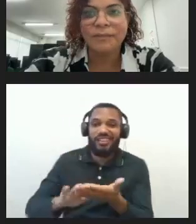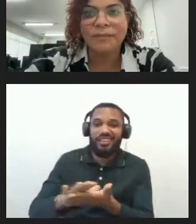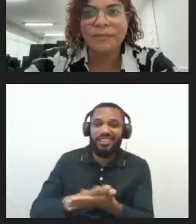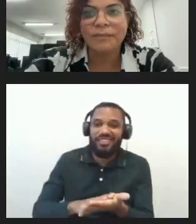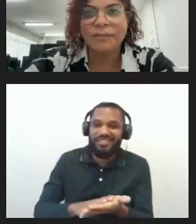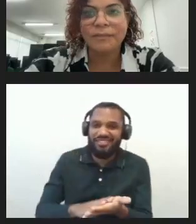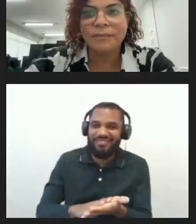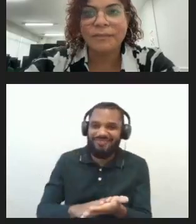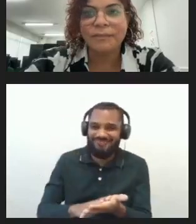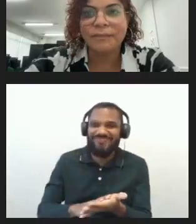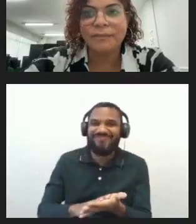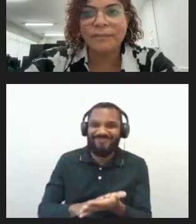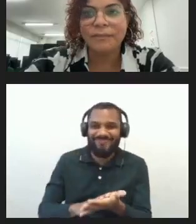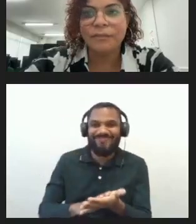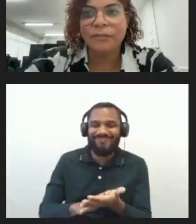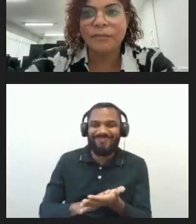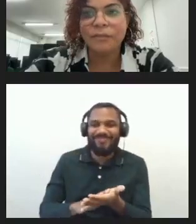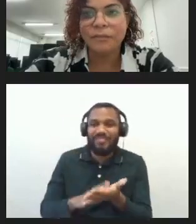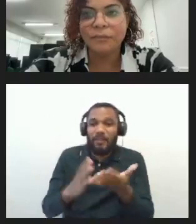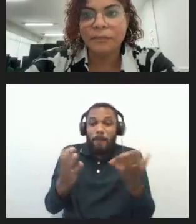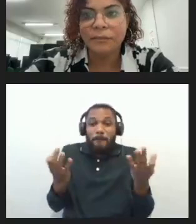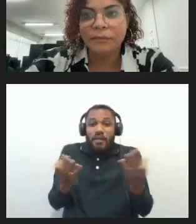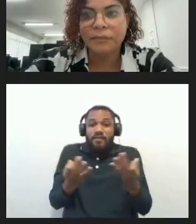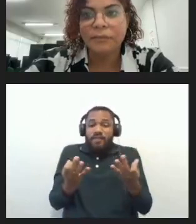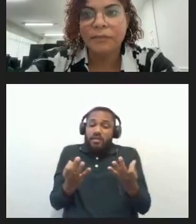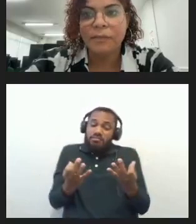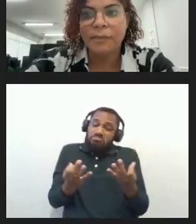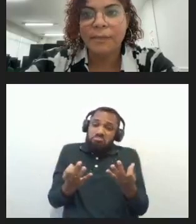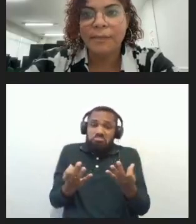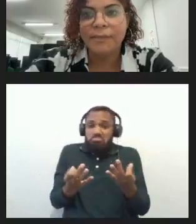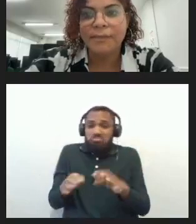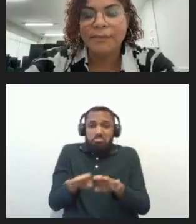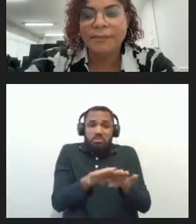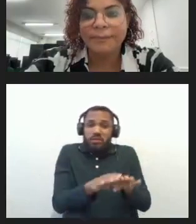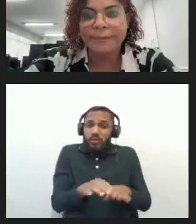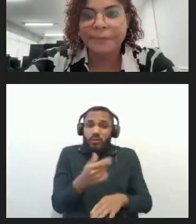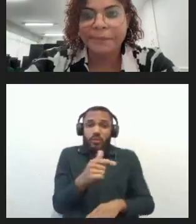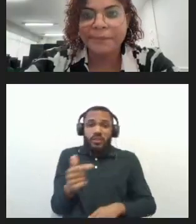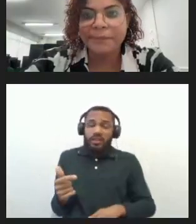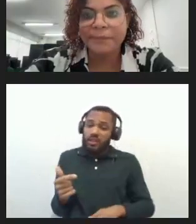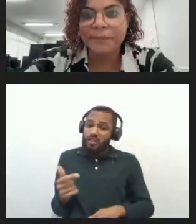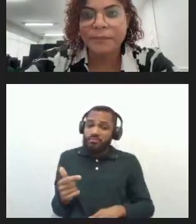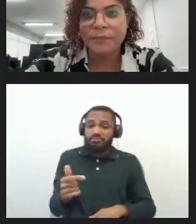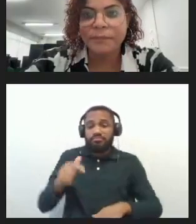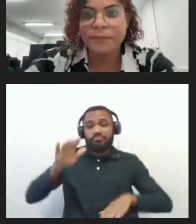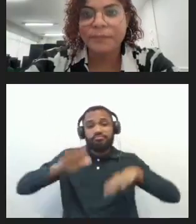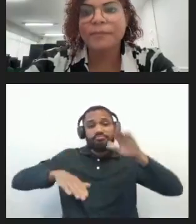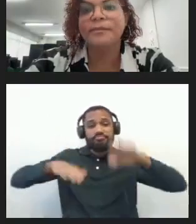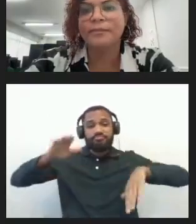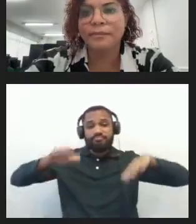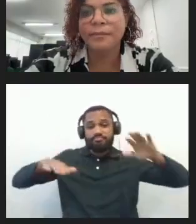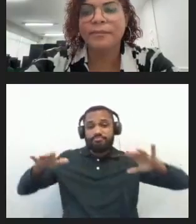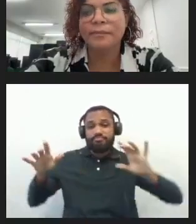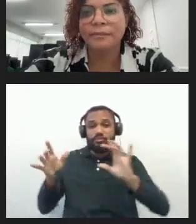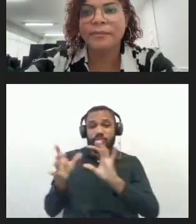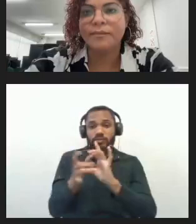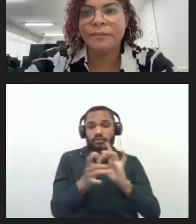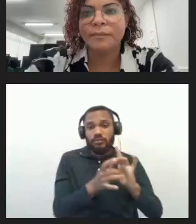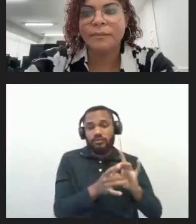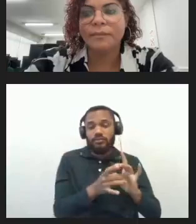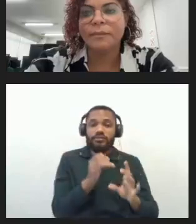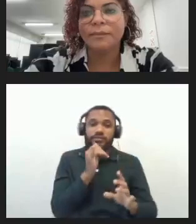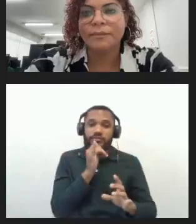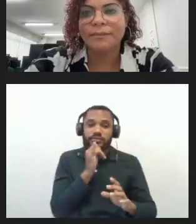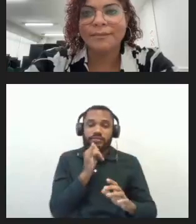ideal? Não existe um ideal padrão para todos, então também vai depender do contexto. Às vezes um